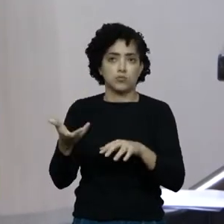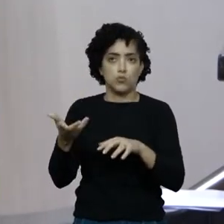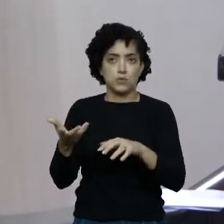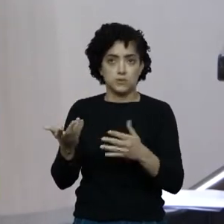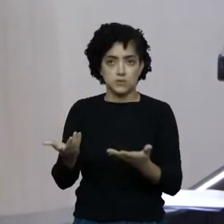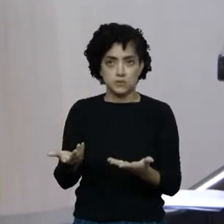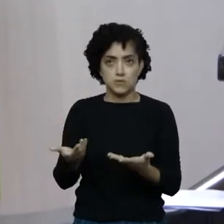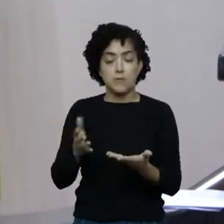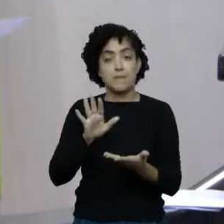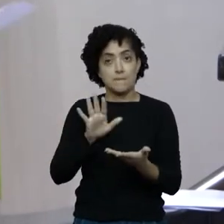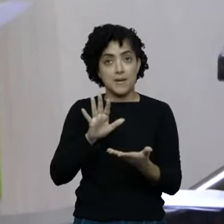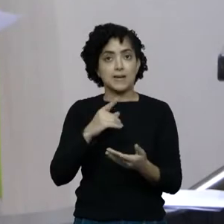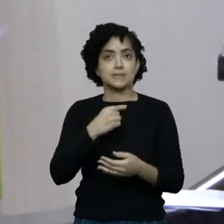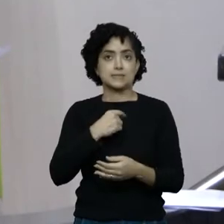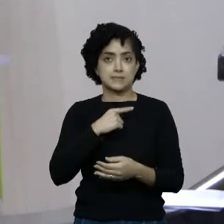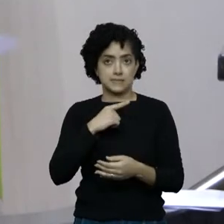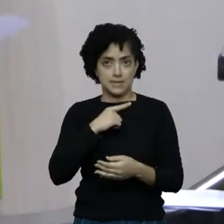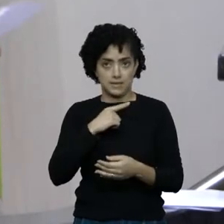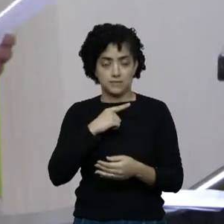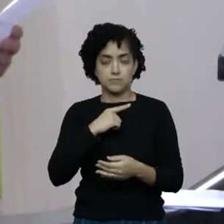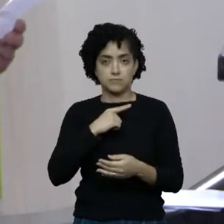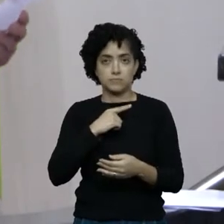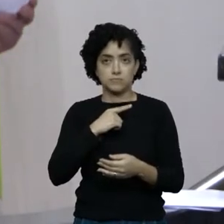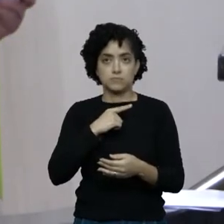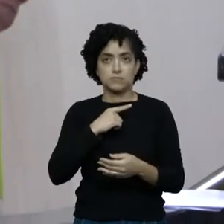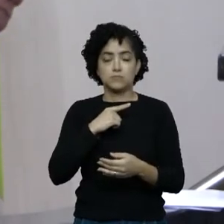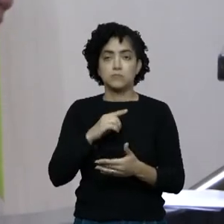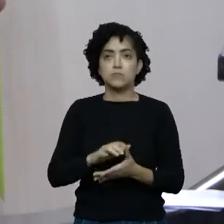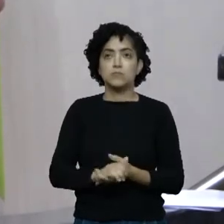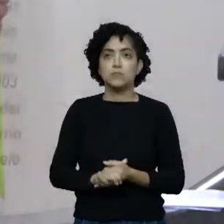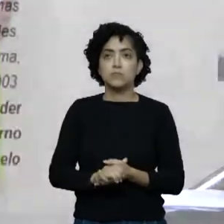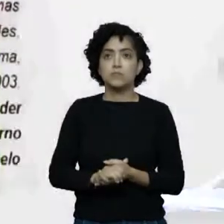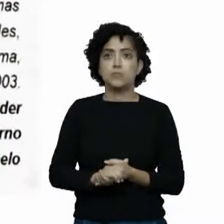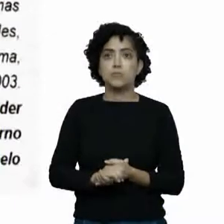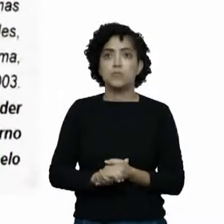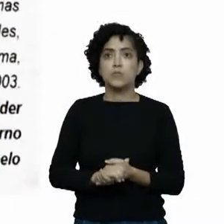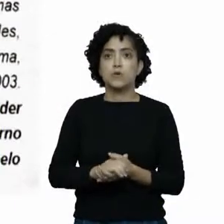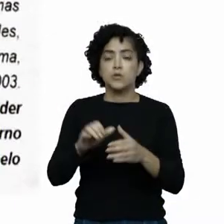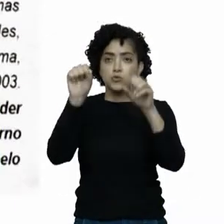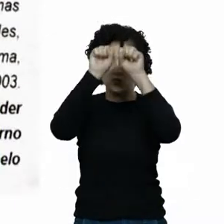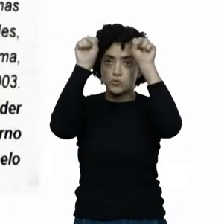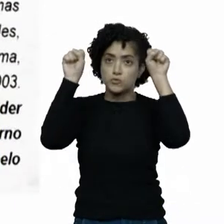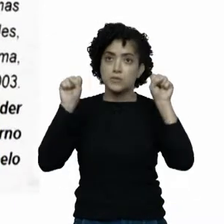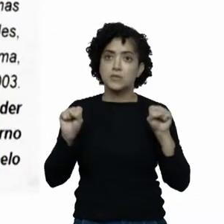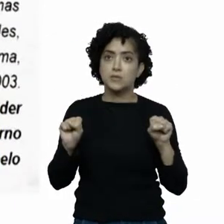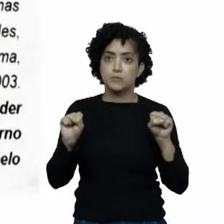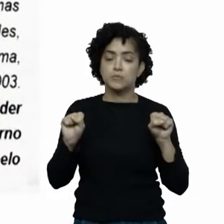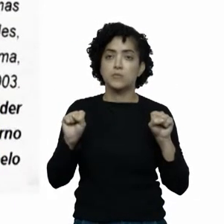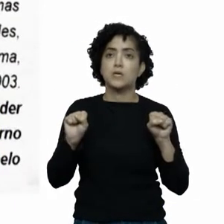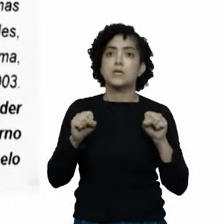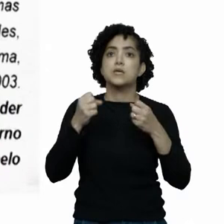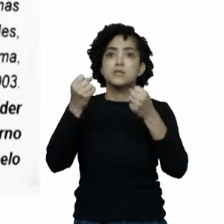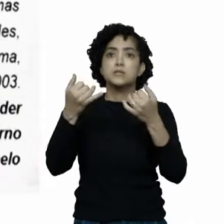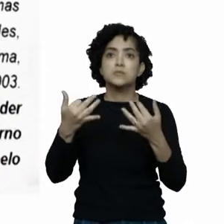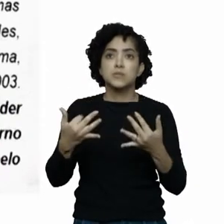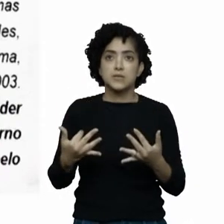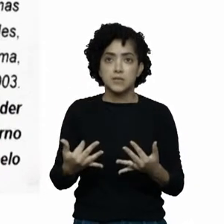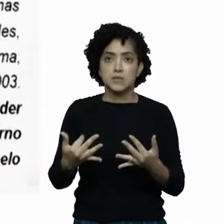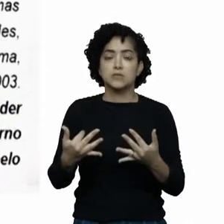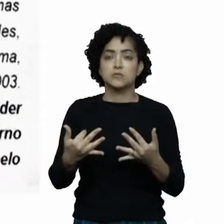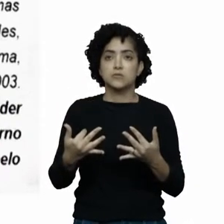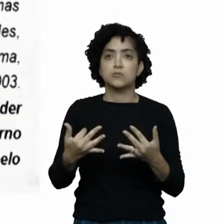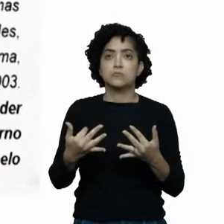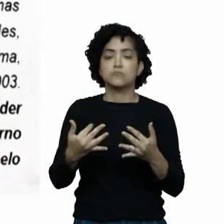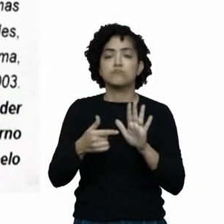é mais existe jurisprudência do Supremo Tribunal Federal dizendo é ato